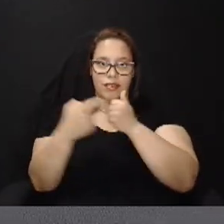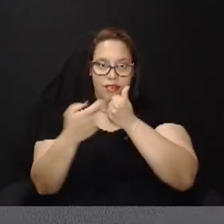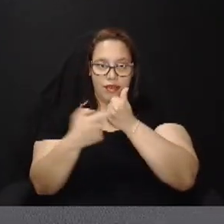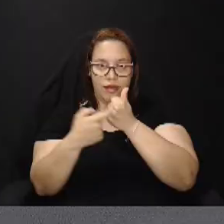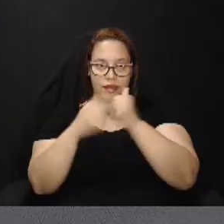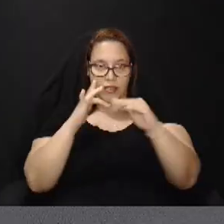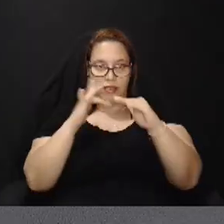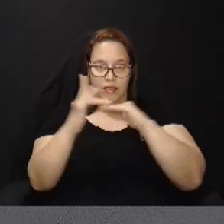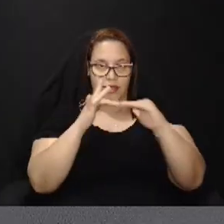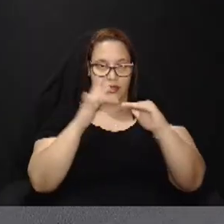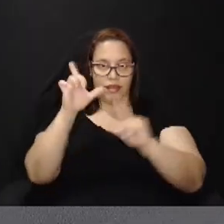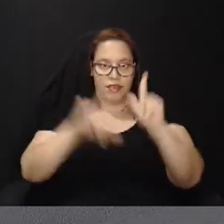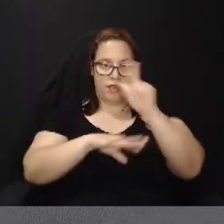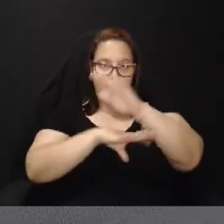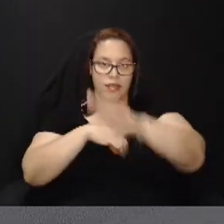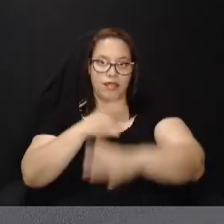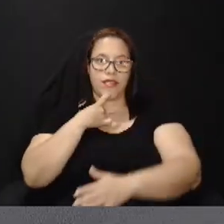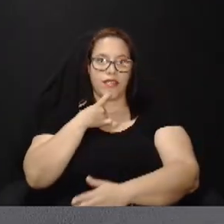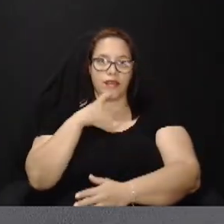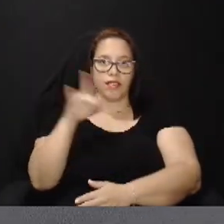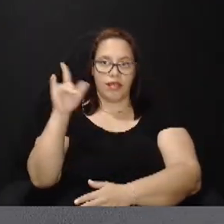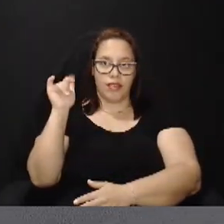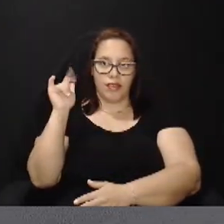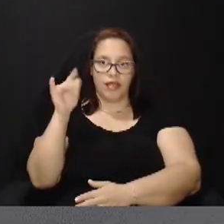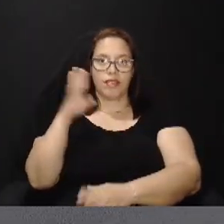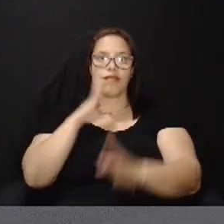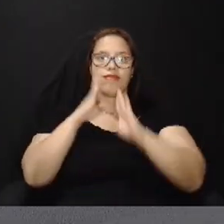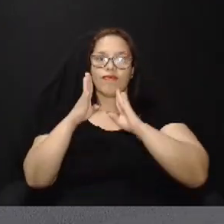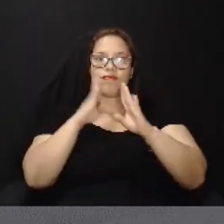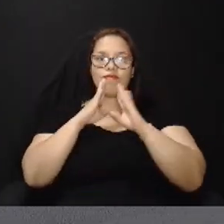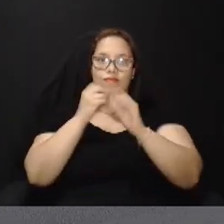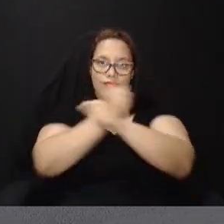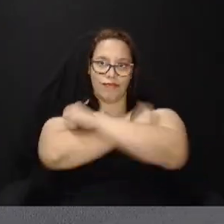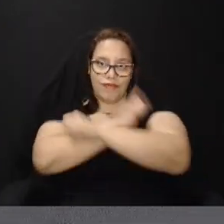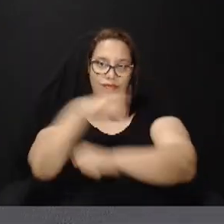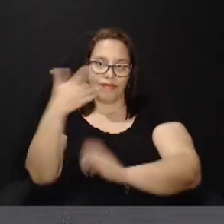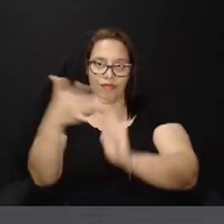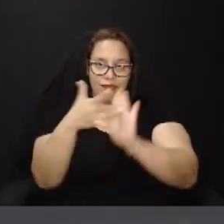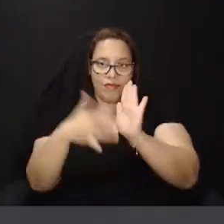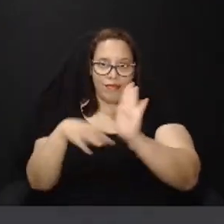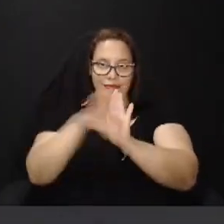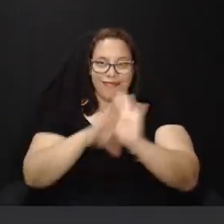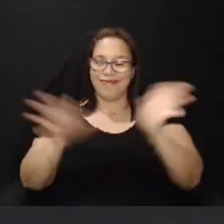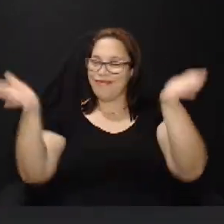TV Câmara Campinas, no Instagram e no Facebook. Um abraço e até o próximo programa em pauta.